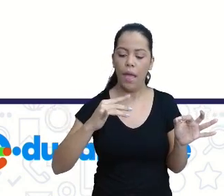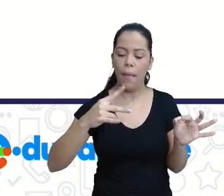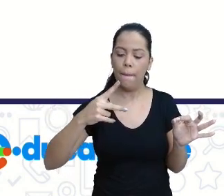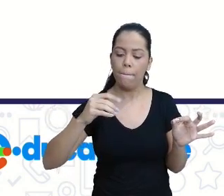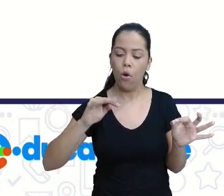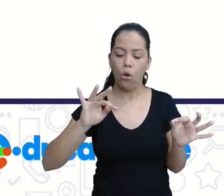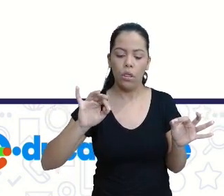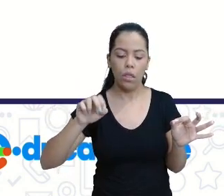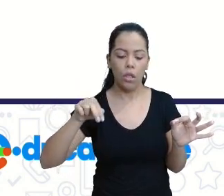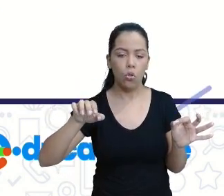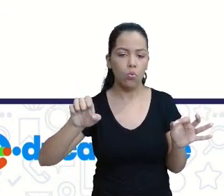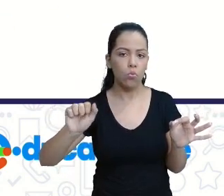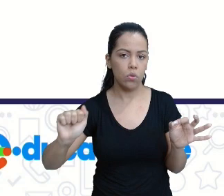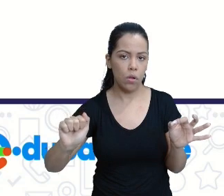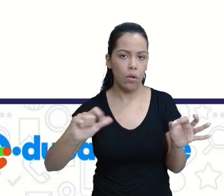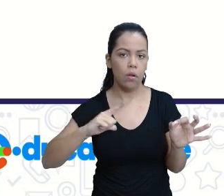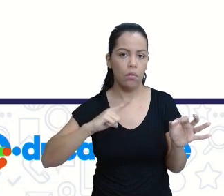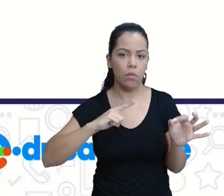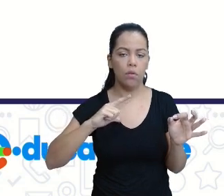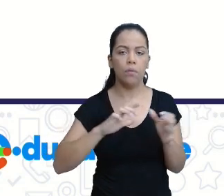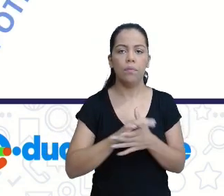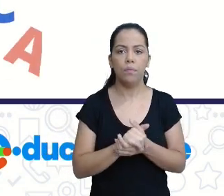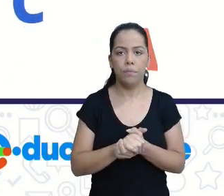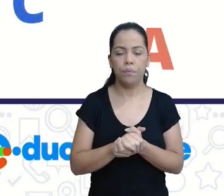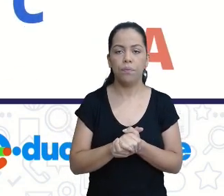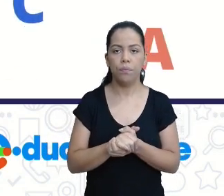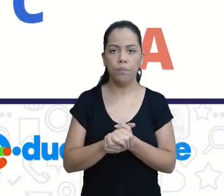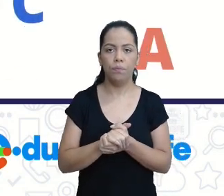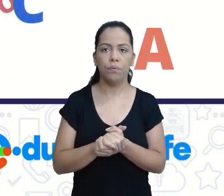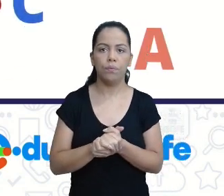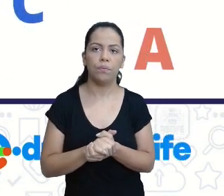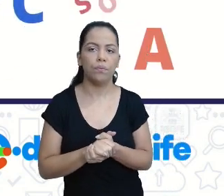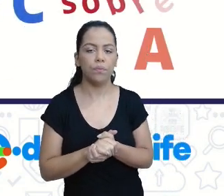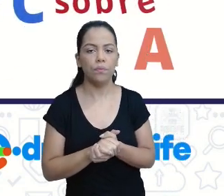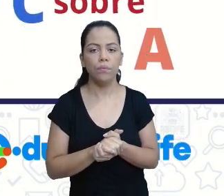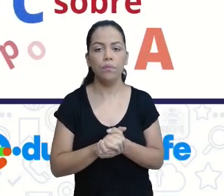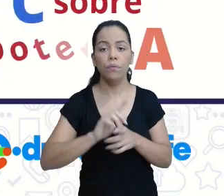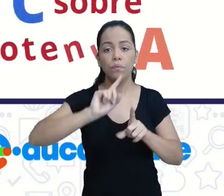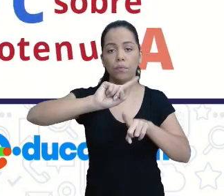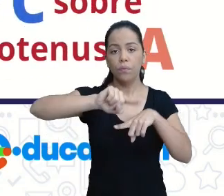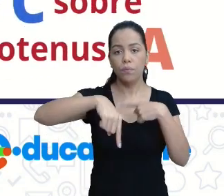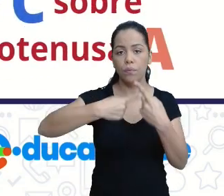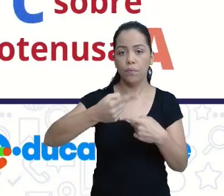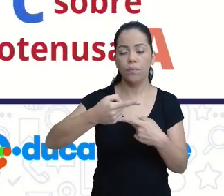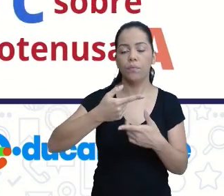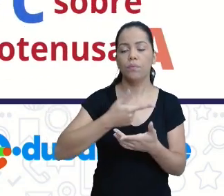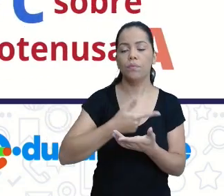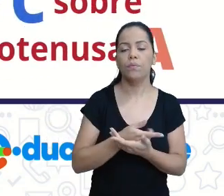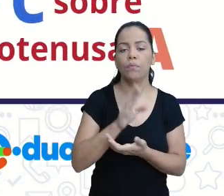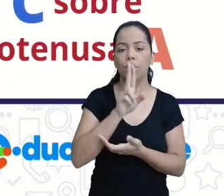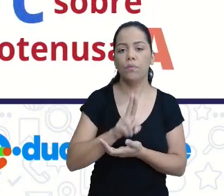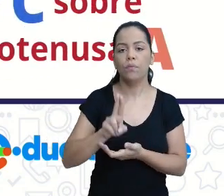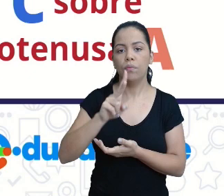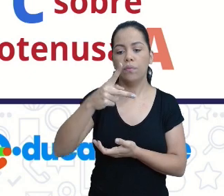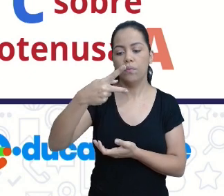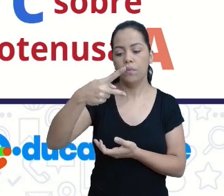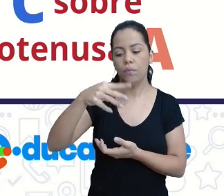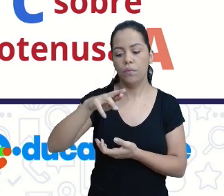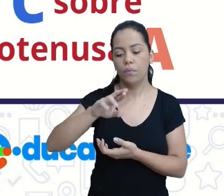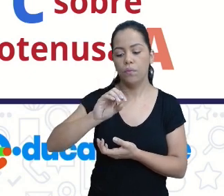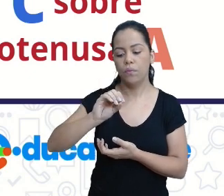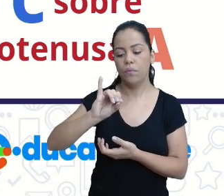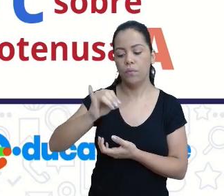uma hipotenusa, ok? Passando agora às projeções. Lembra que a gente dá o nome